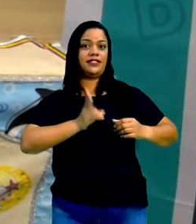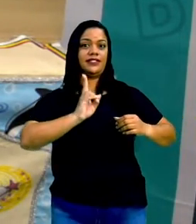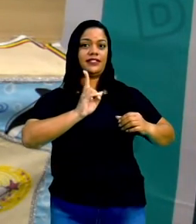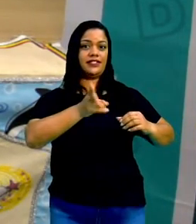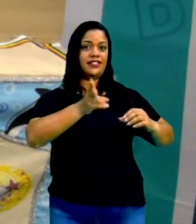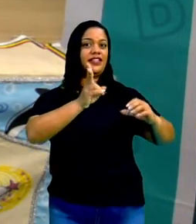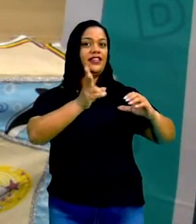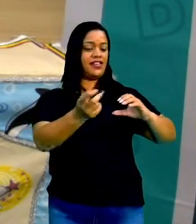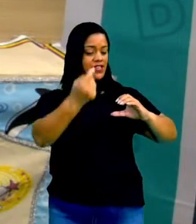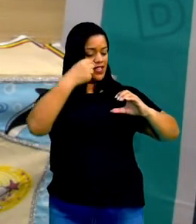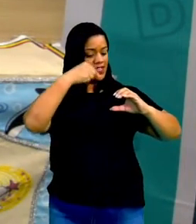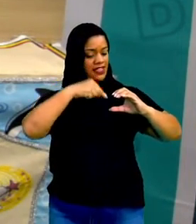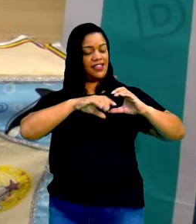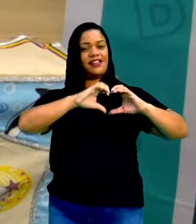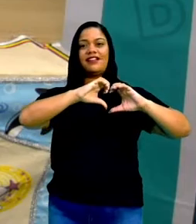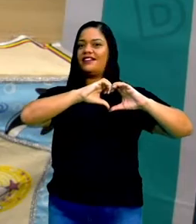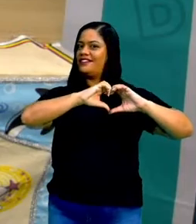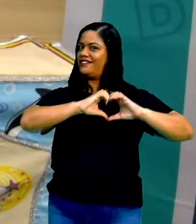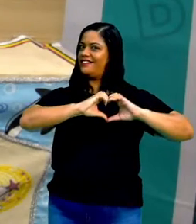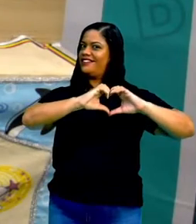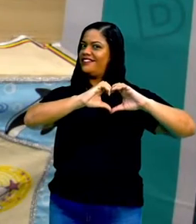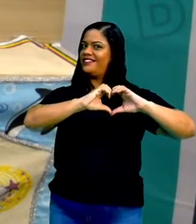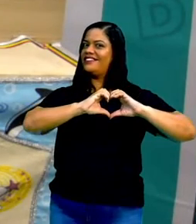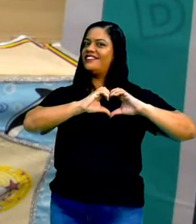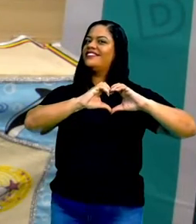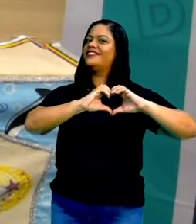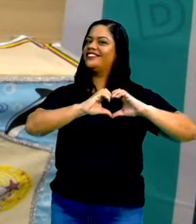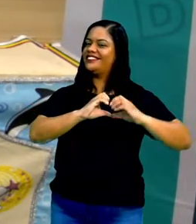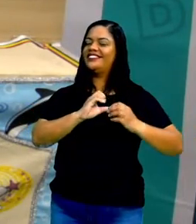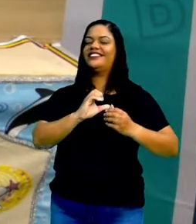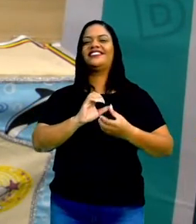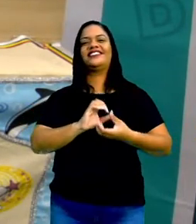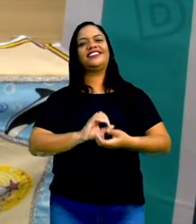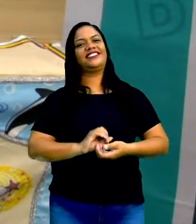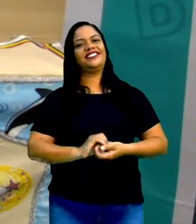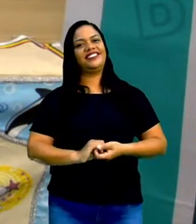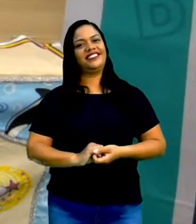E jamais ela vai sair do seu